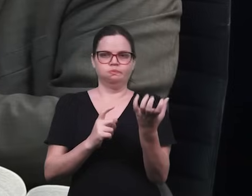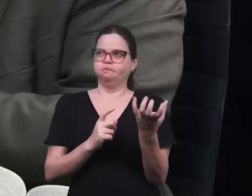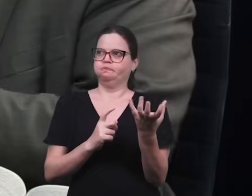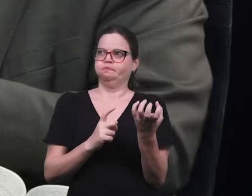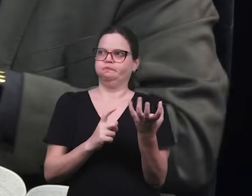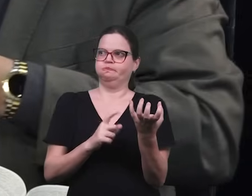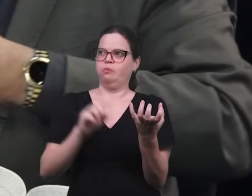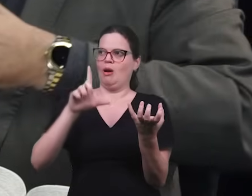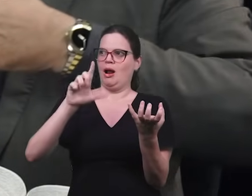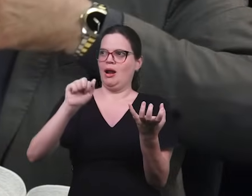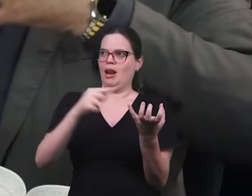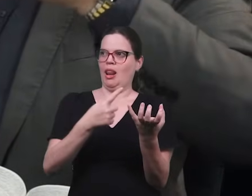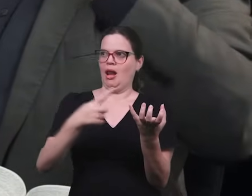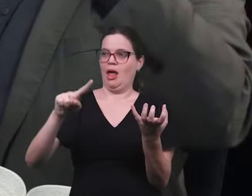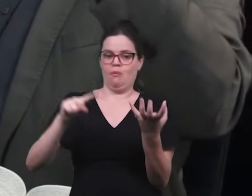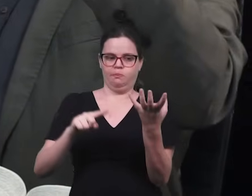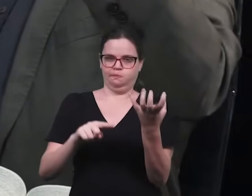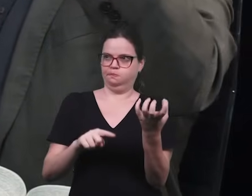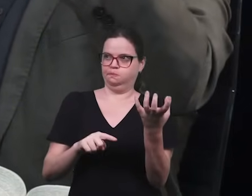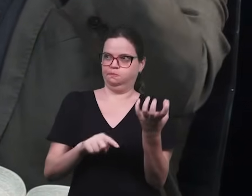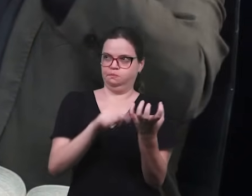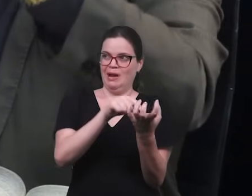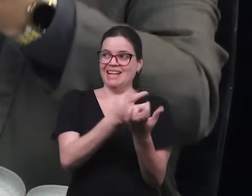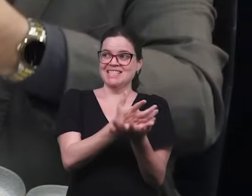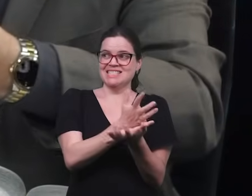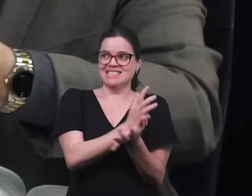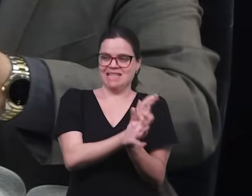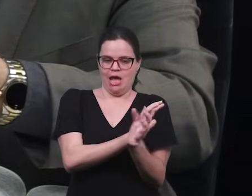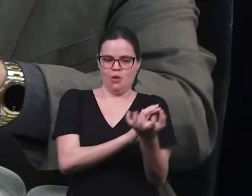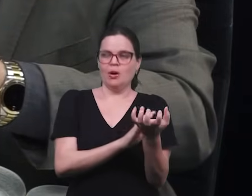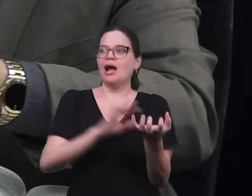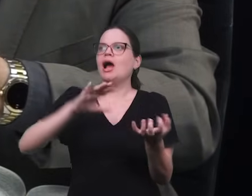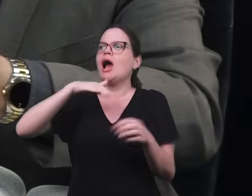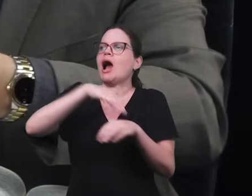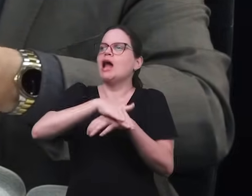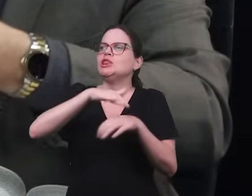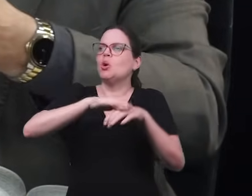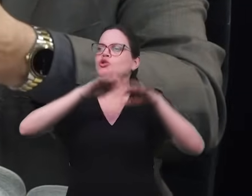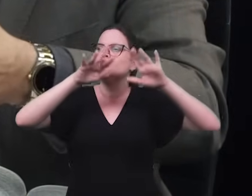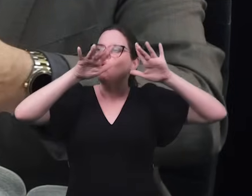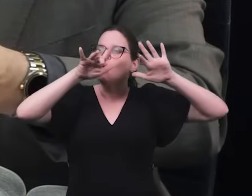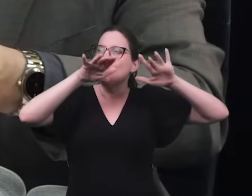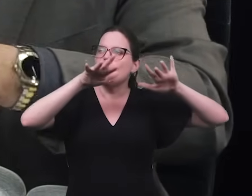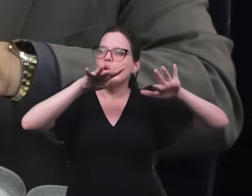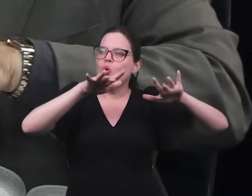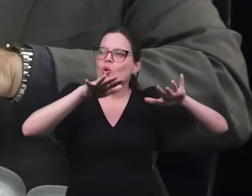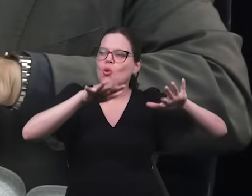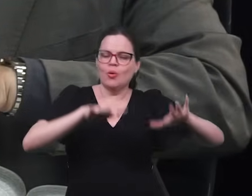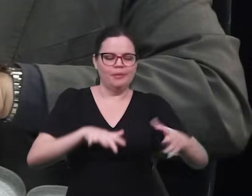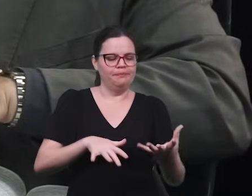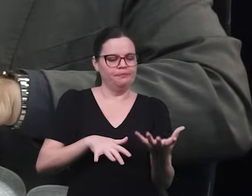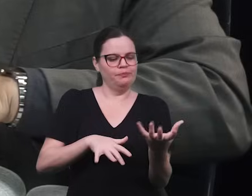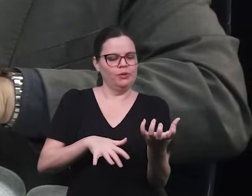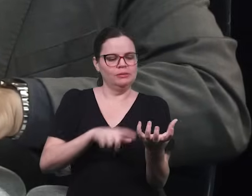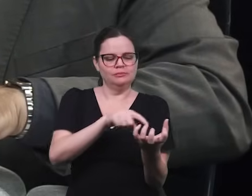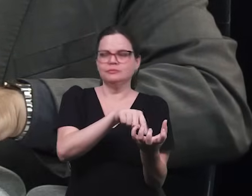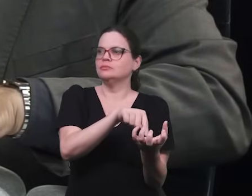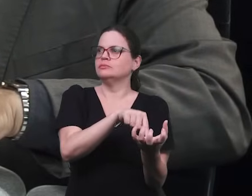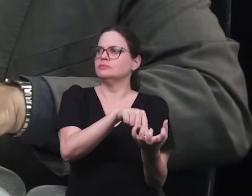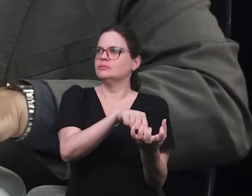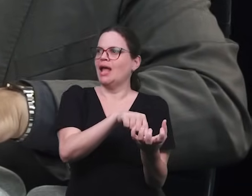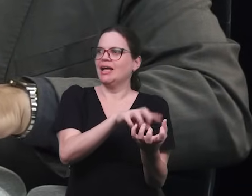de lã e o orvalho que ia cair na noite, de manhã o orvalho estivesse